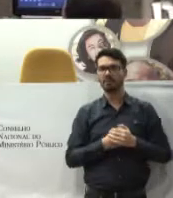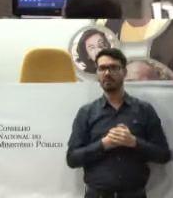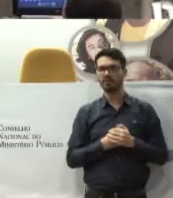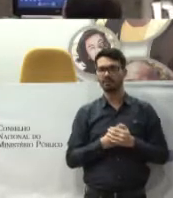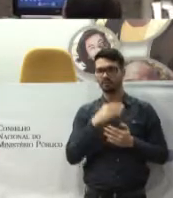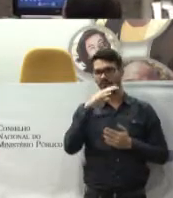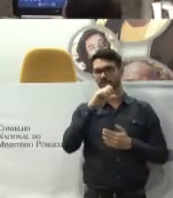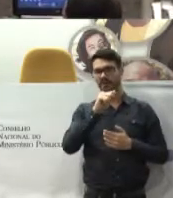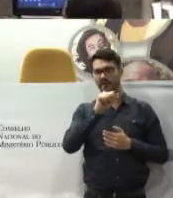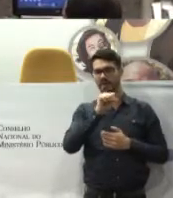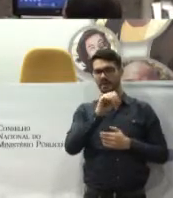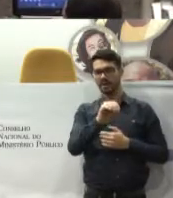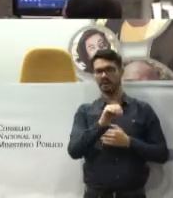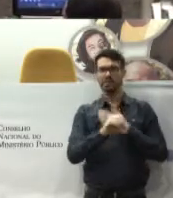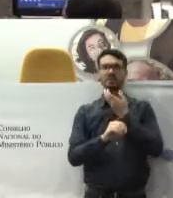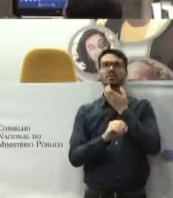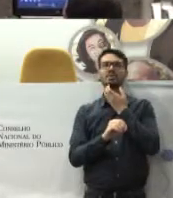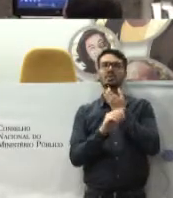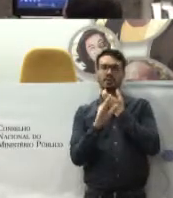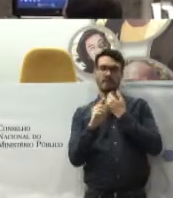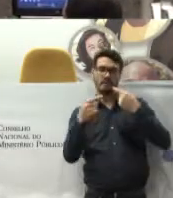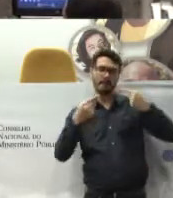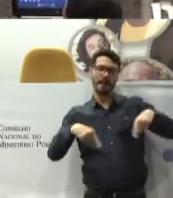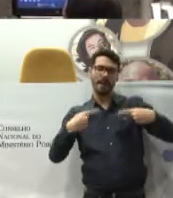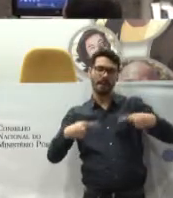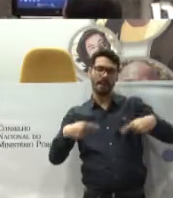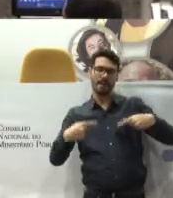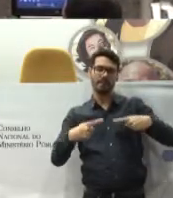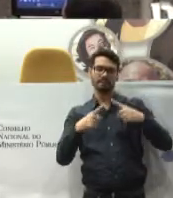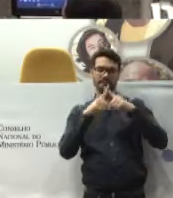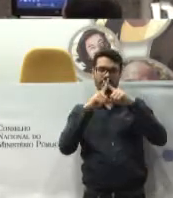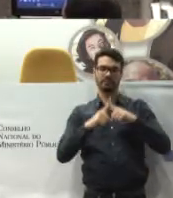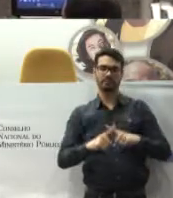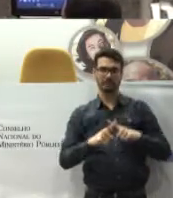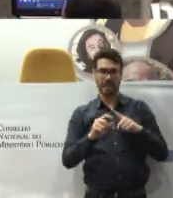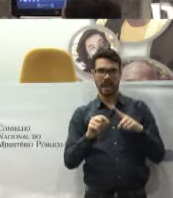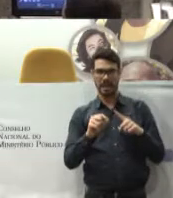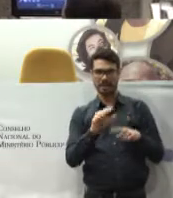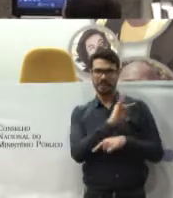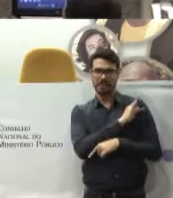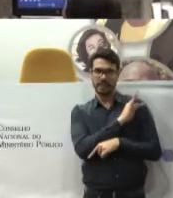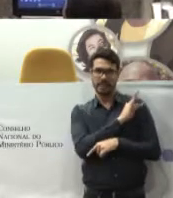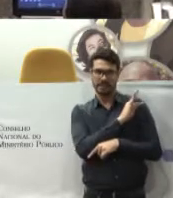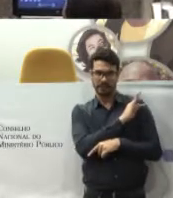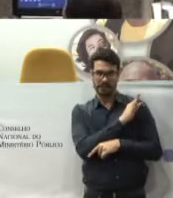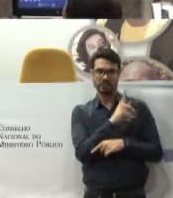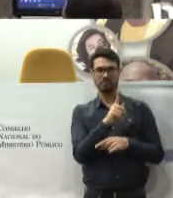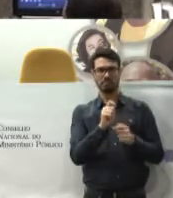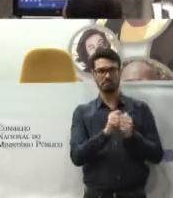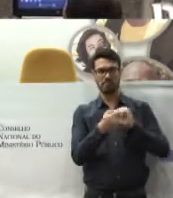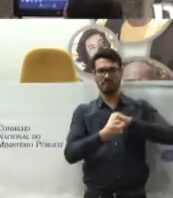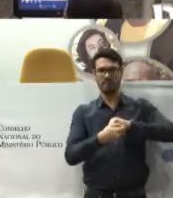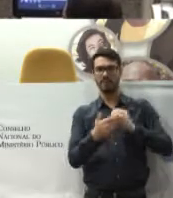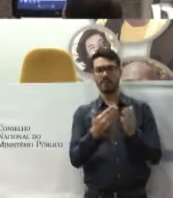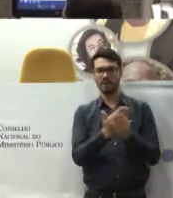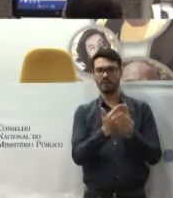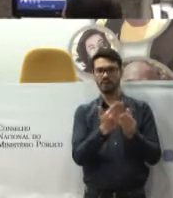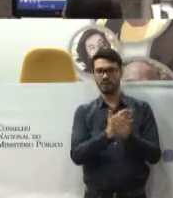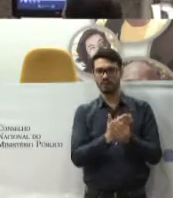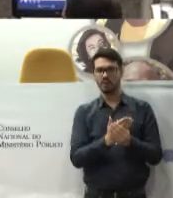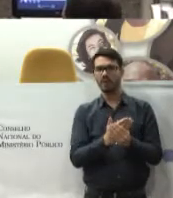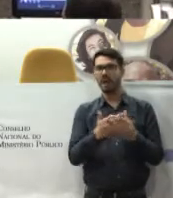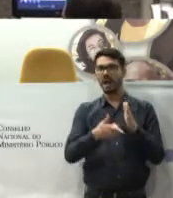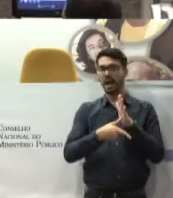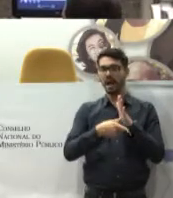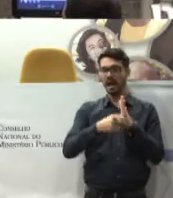no dia a dia e, a partir daí, tentar produzir uma técnica processual adequada. Então, em vez da gente produzir